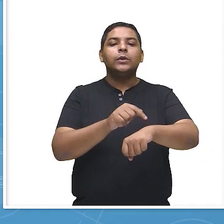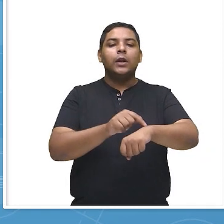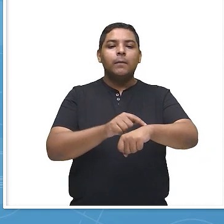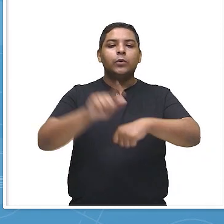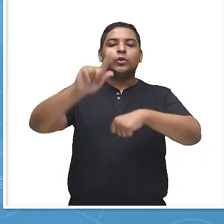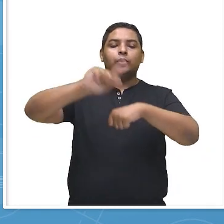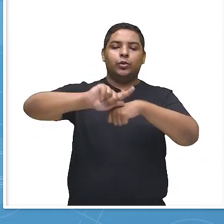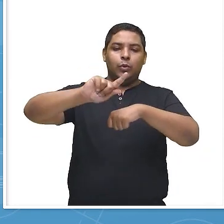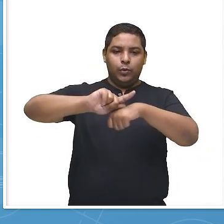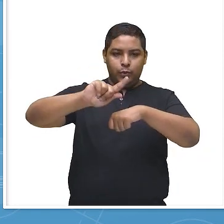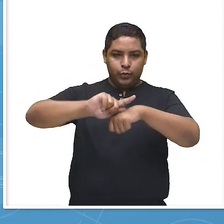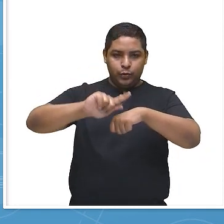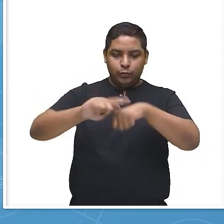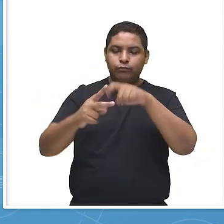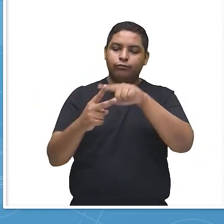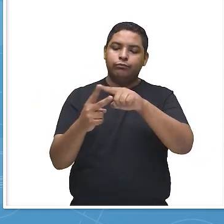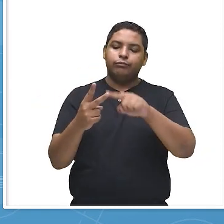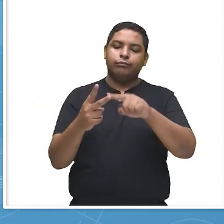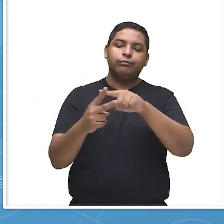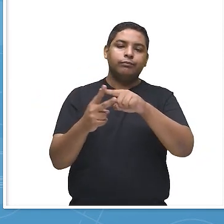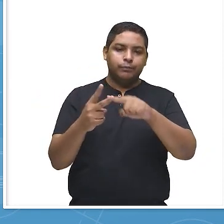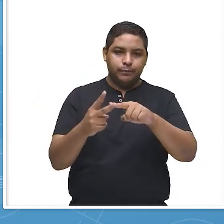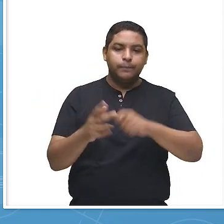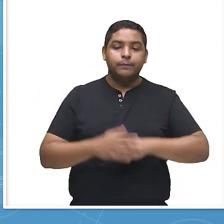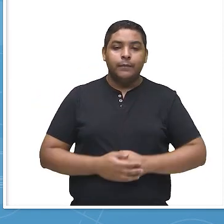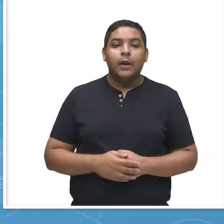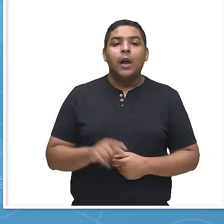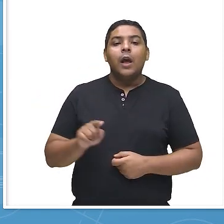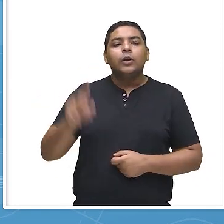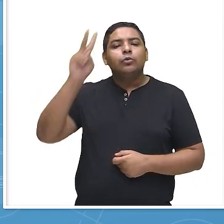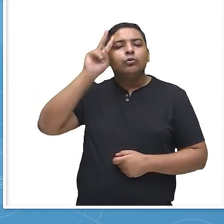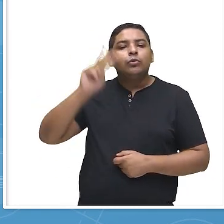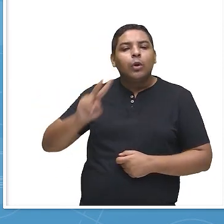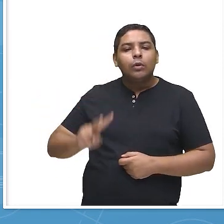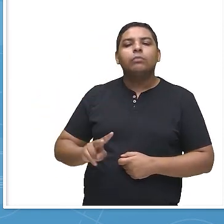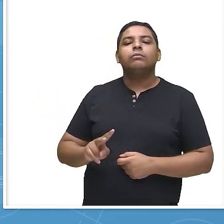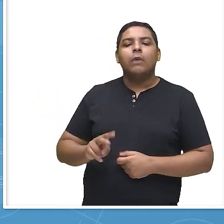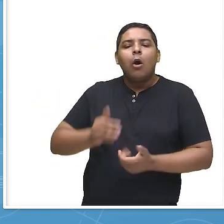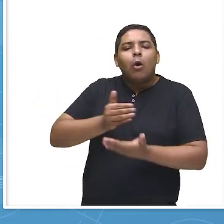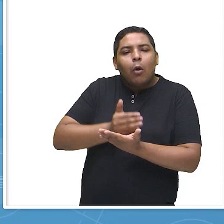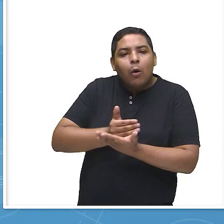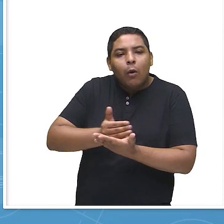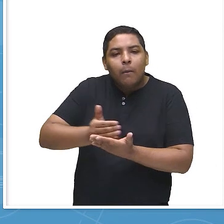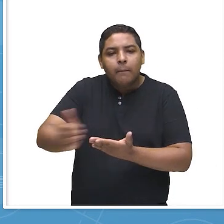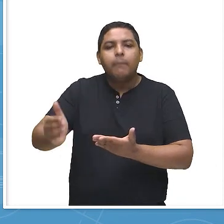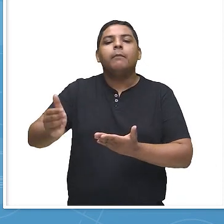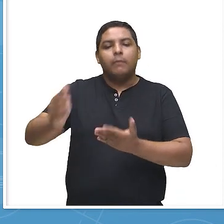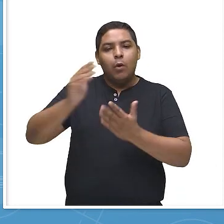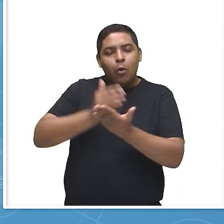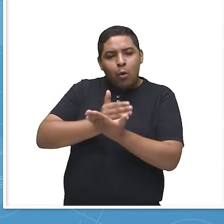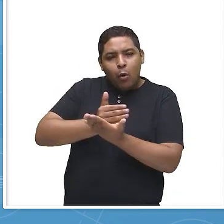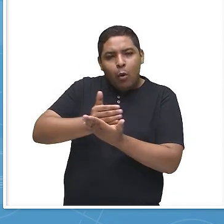é o período do surgimento da humanidade, tá? Que corresponde ao uso de